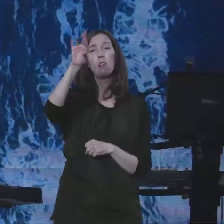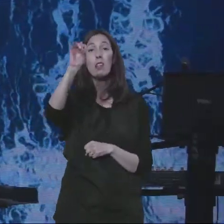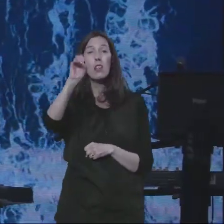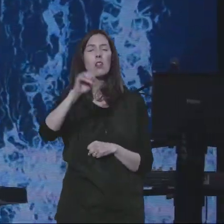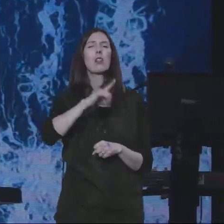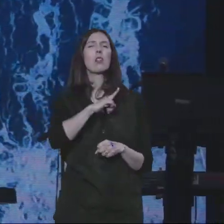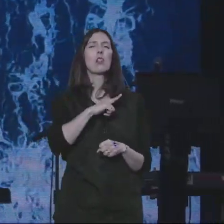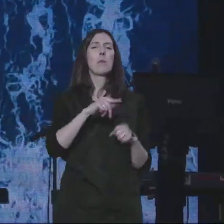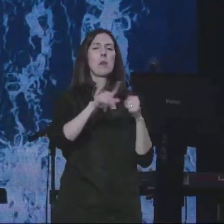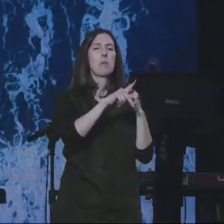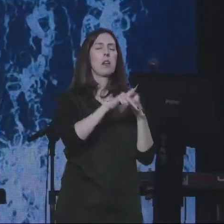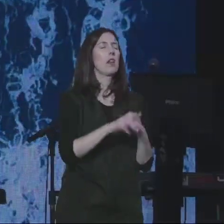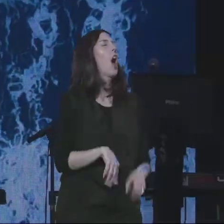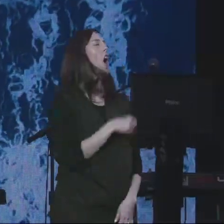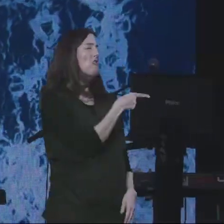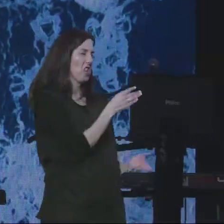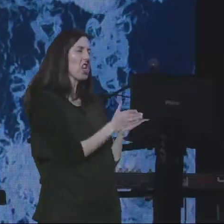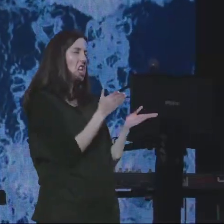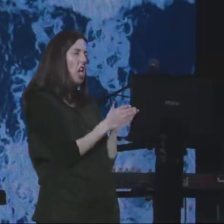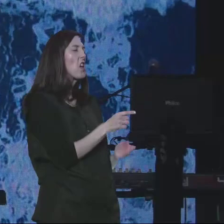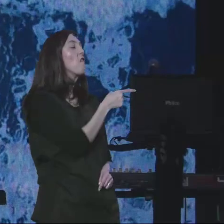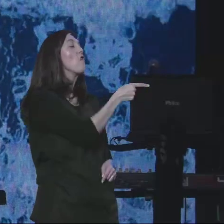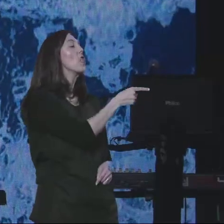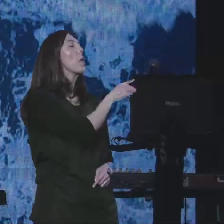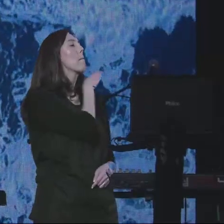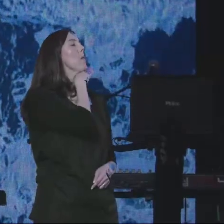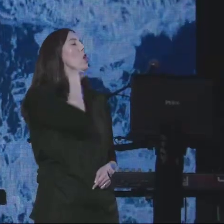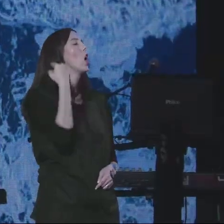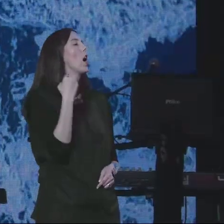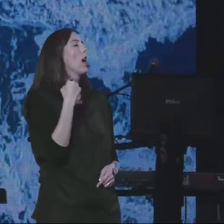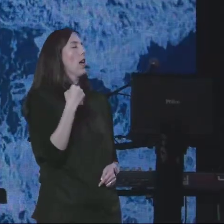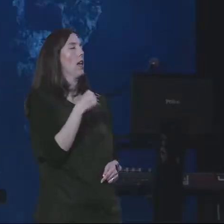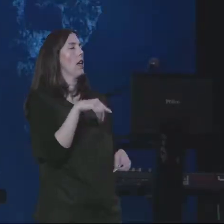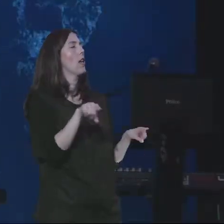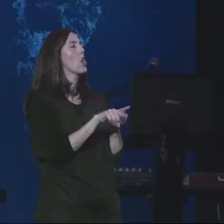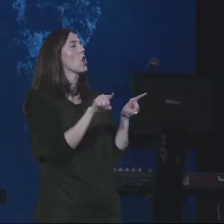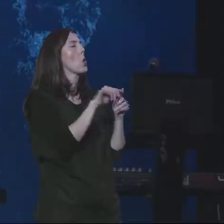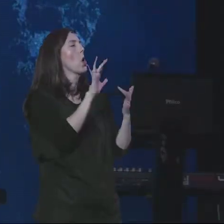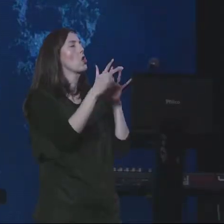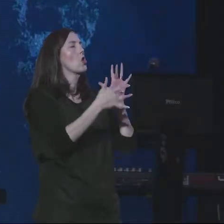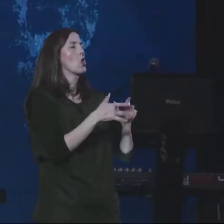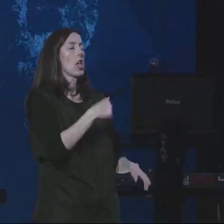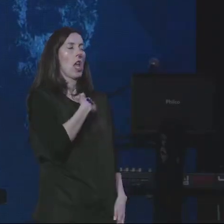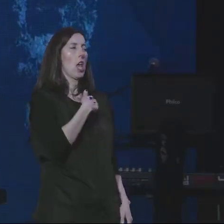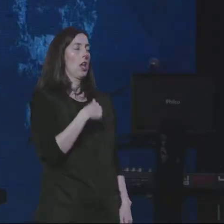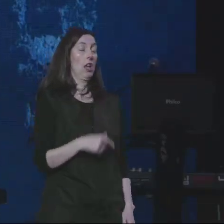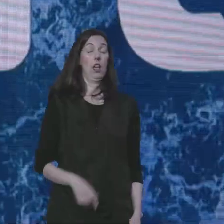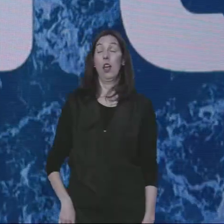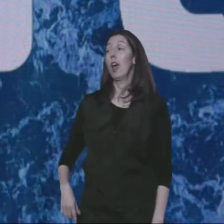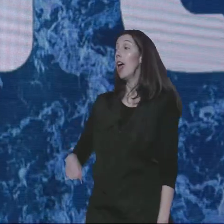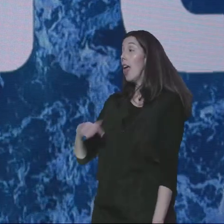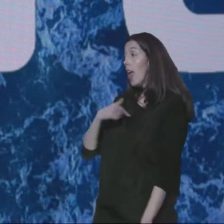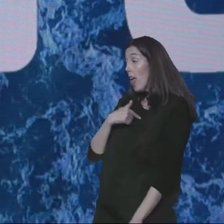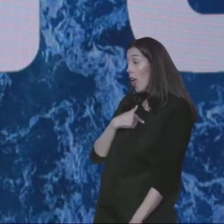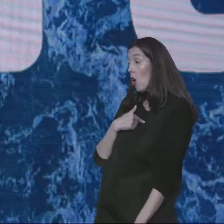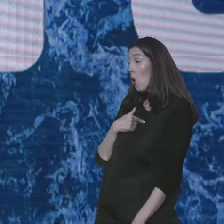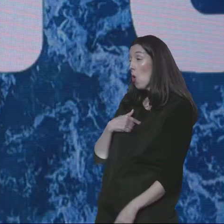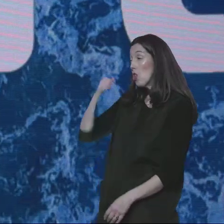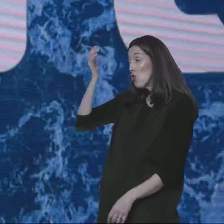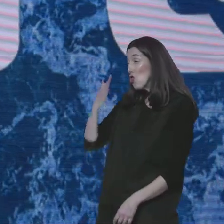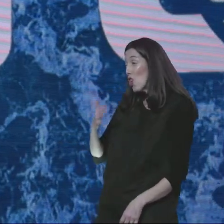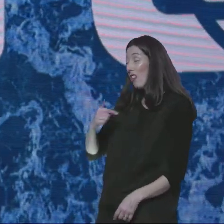tão crente assim, você vai morrer igual Jesus. Ele falou: eu não sou digno de morrer igual meu mestre, pode me crucificar de ponta cabeça.